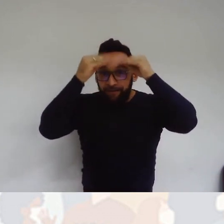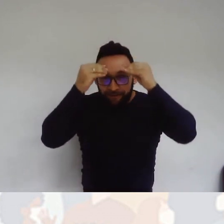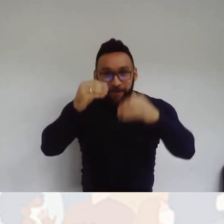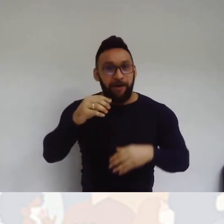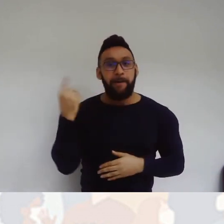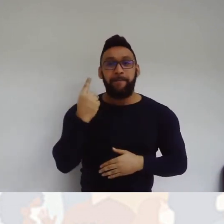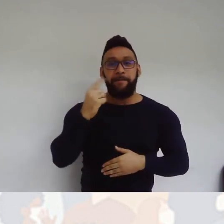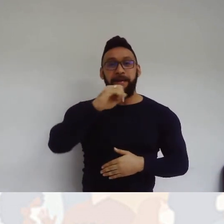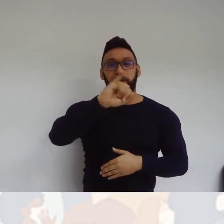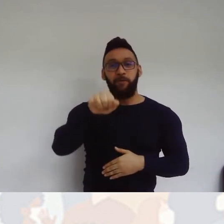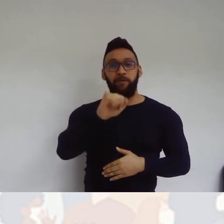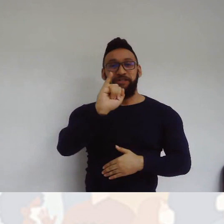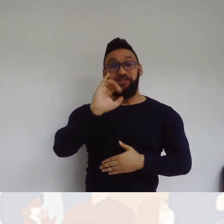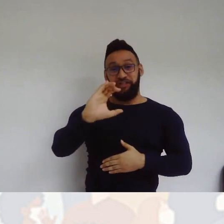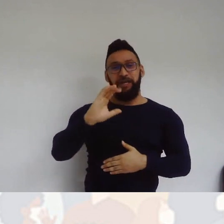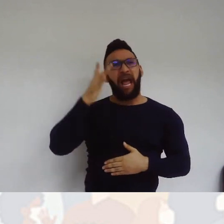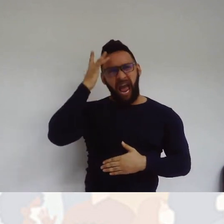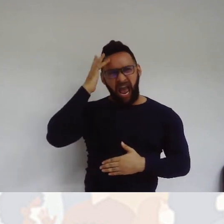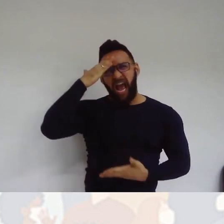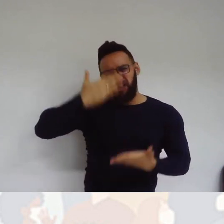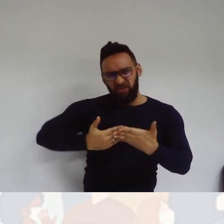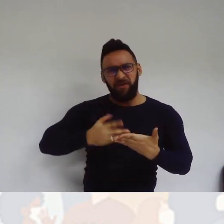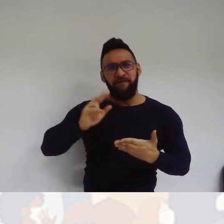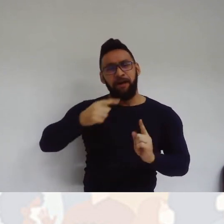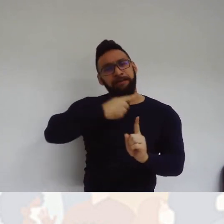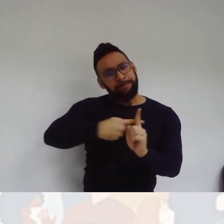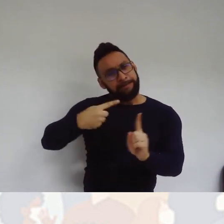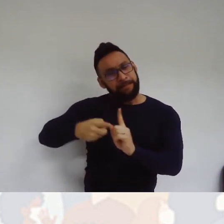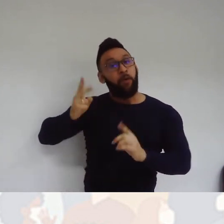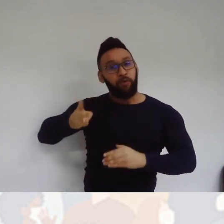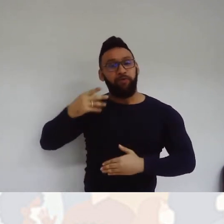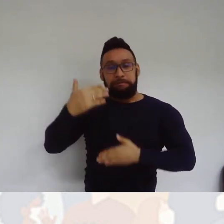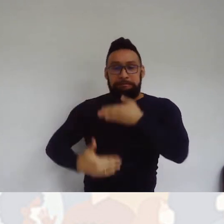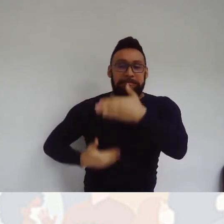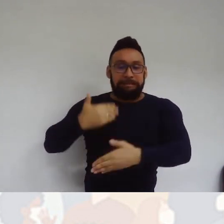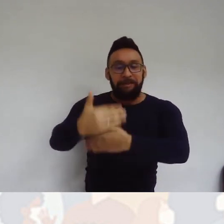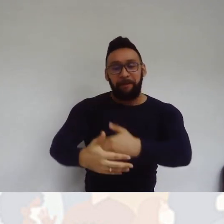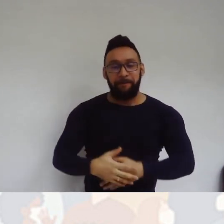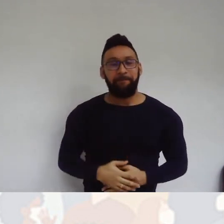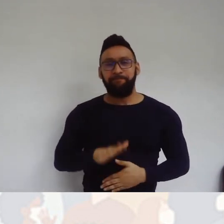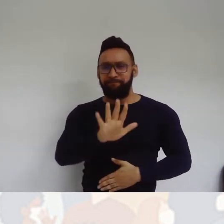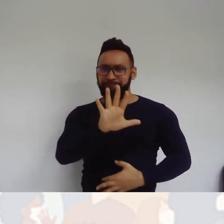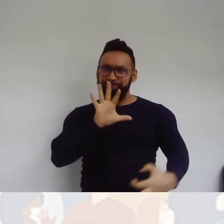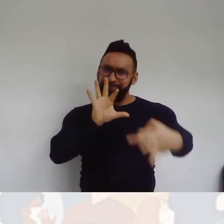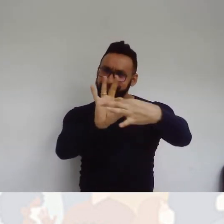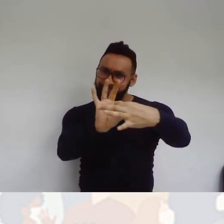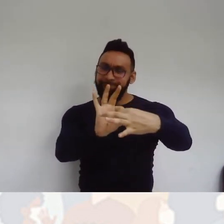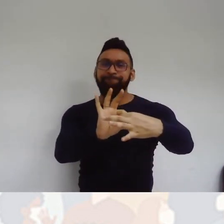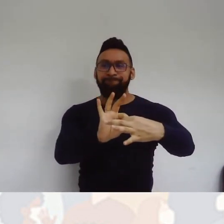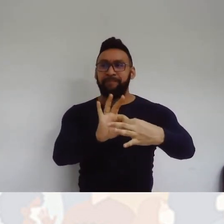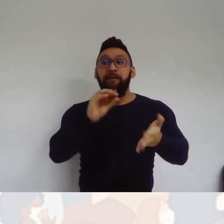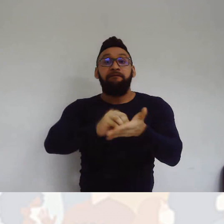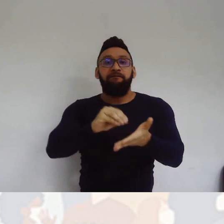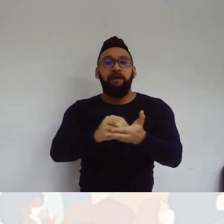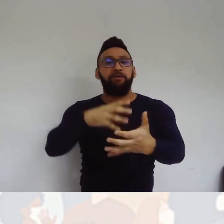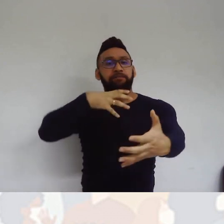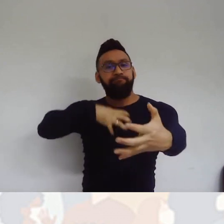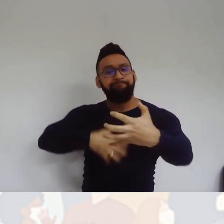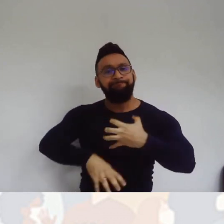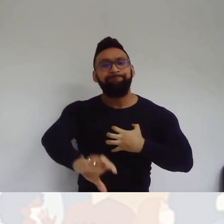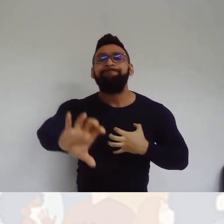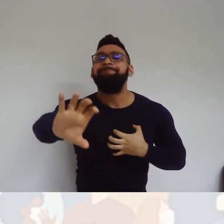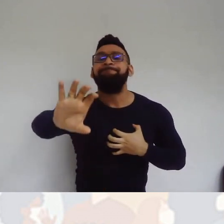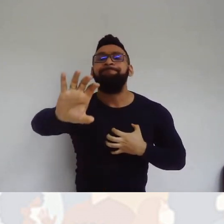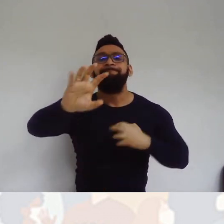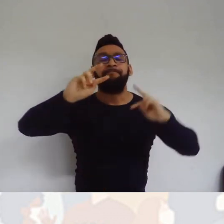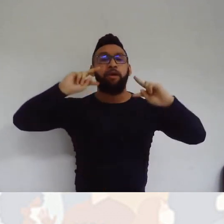primeiro, espero que continue. Né? E é bem essa questão aí, é trazer essa questão da humanização dentro também das linguagens,